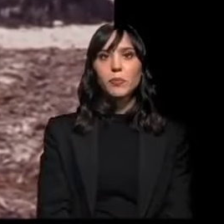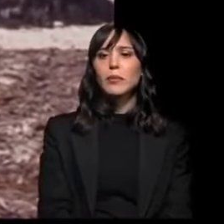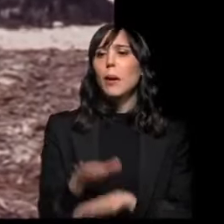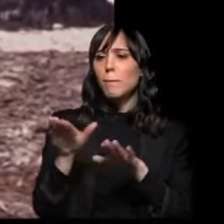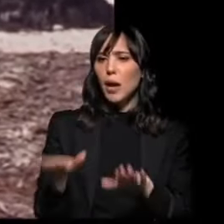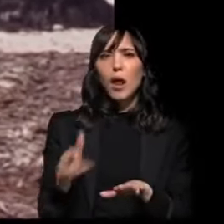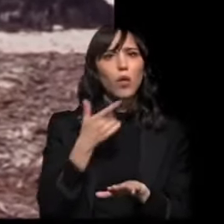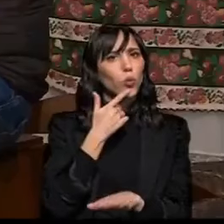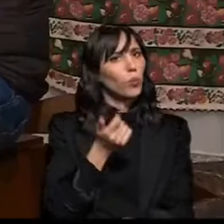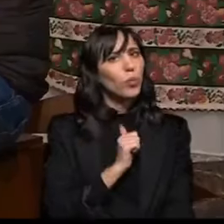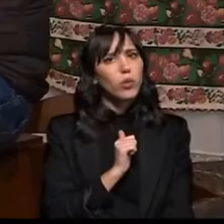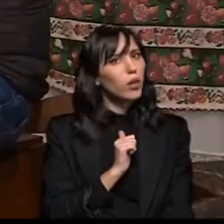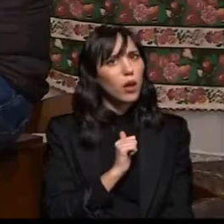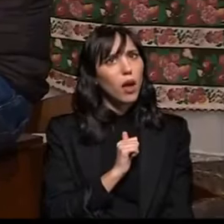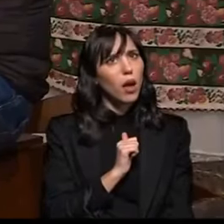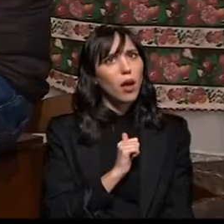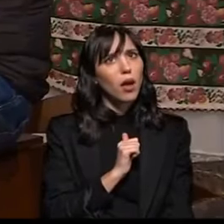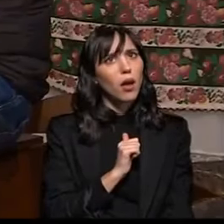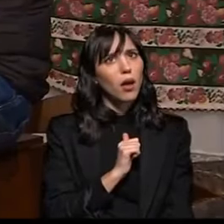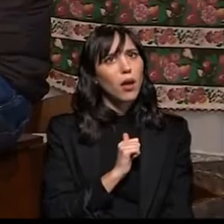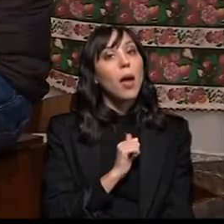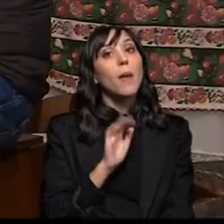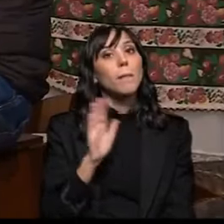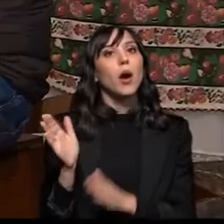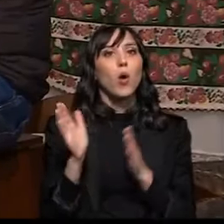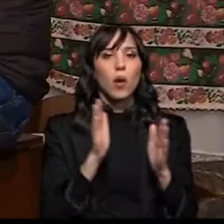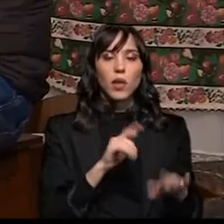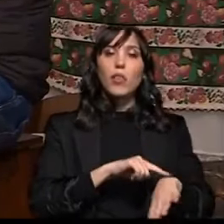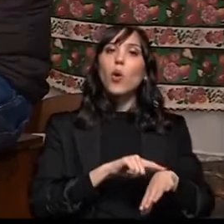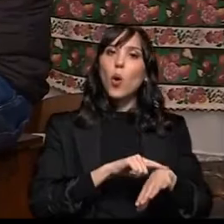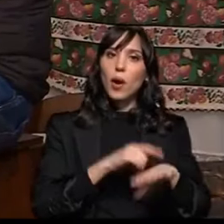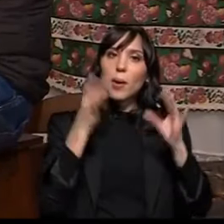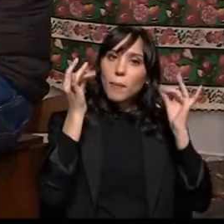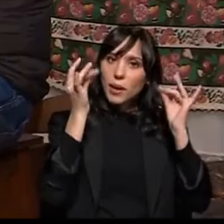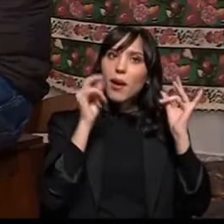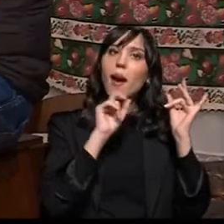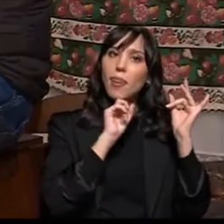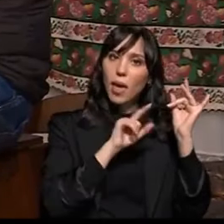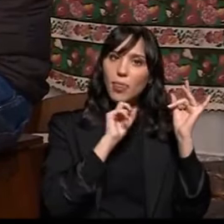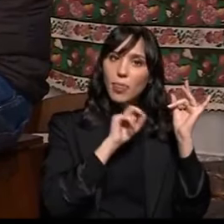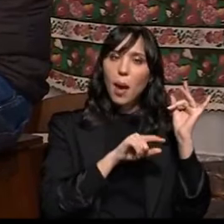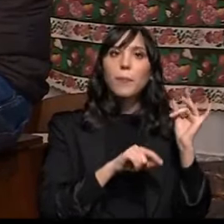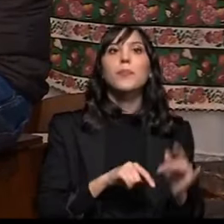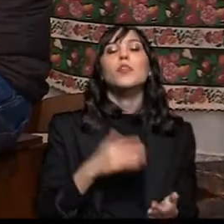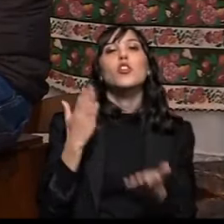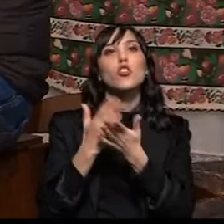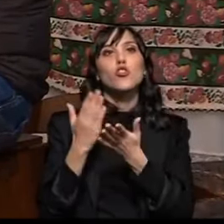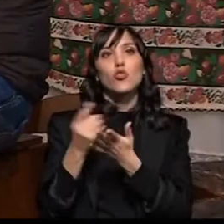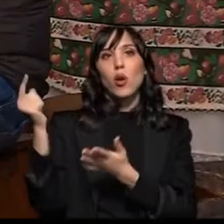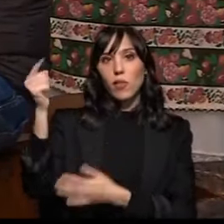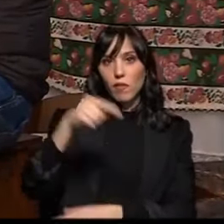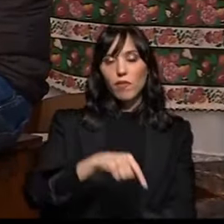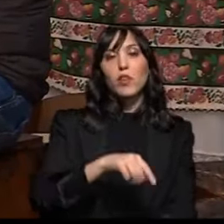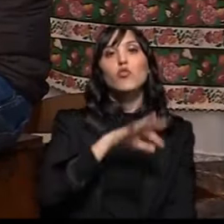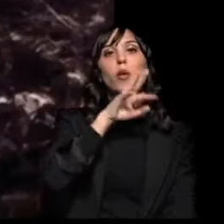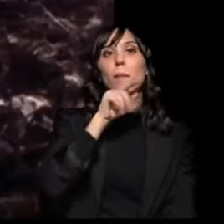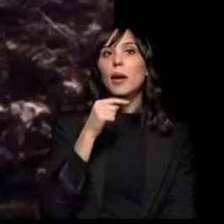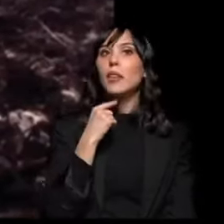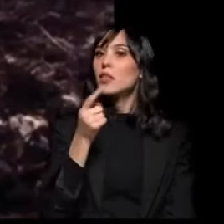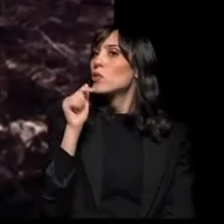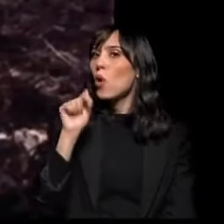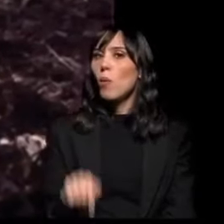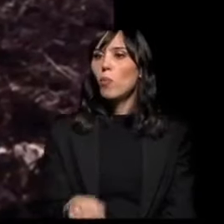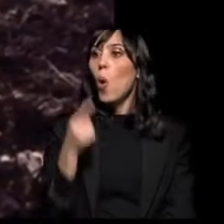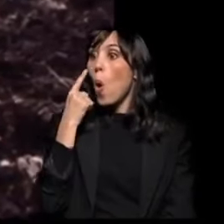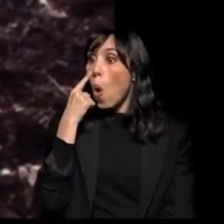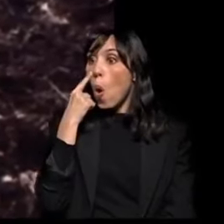ninguém parado. Mas também tínhamos horas para brincar. Vínhamos da escola e a minha mãe dizia logo: olha